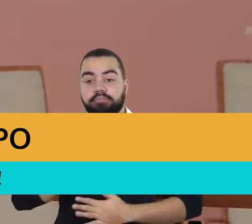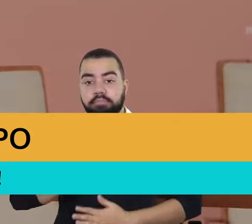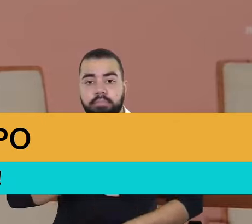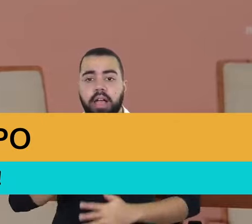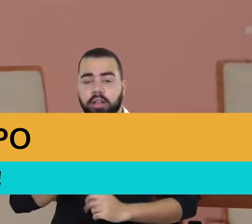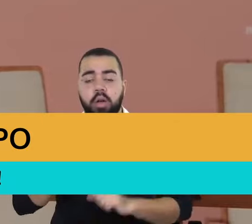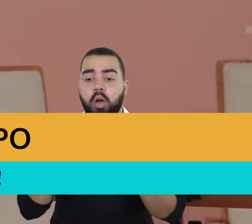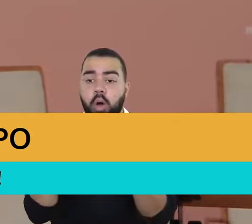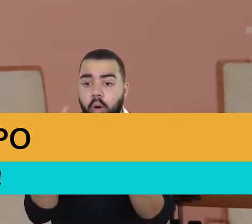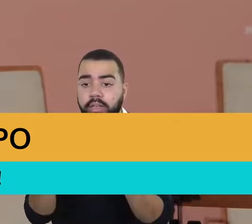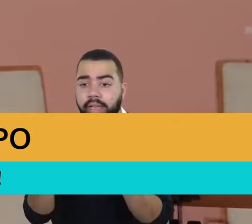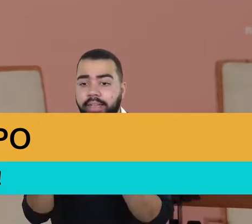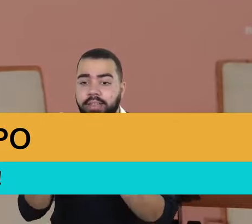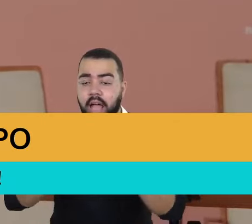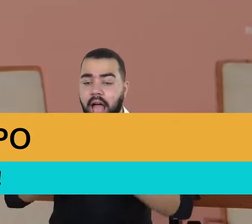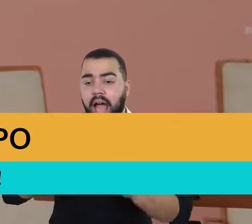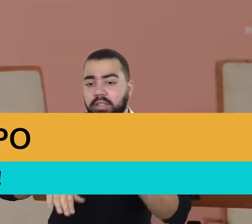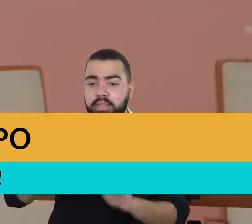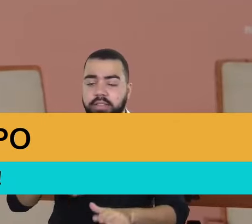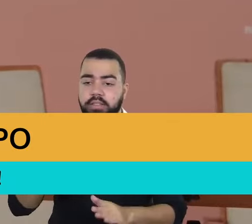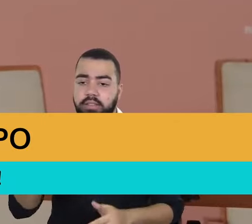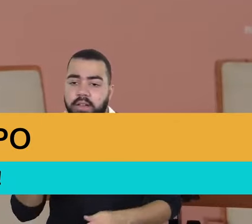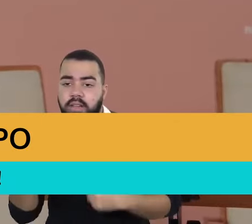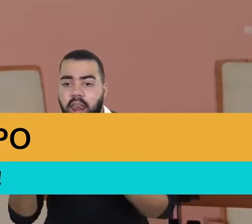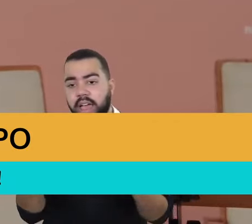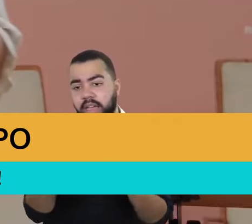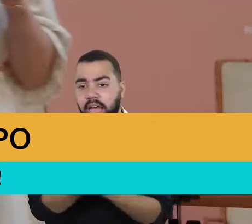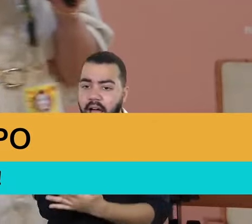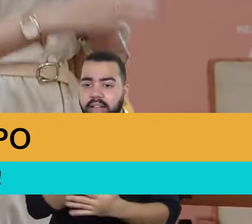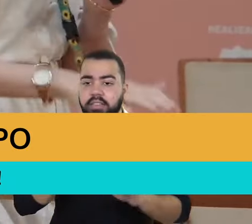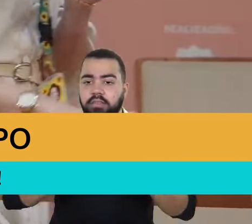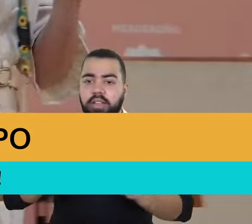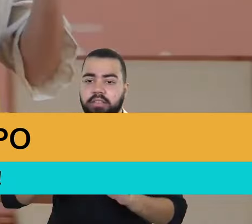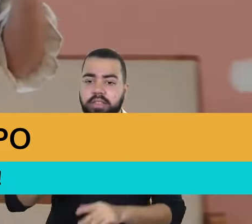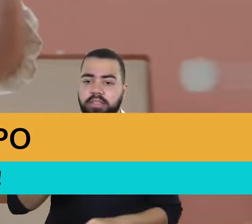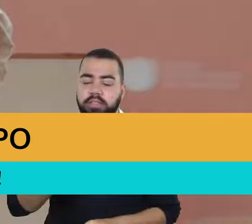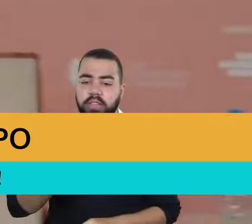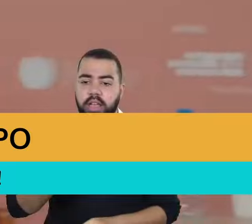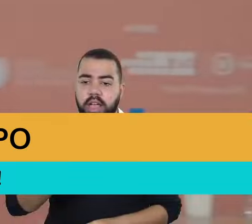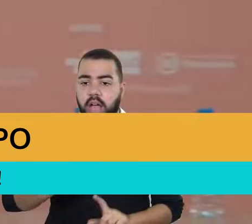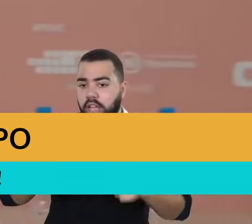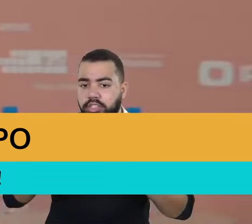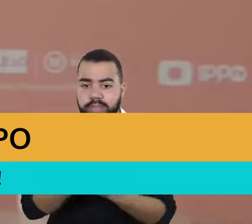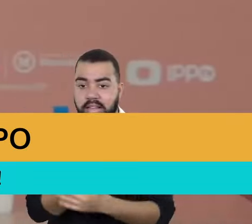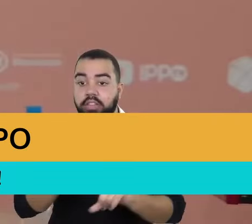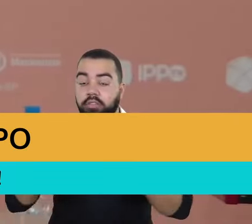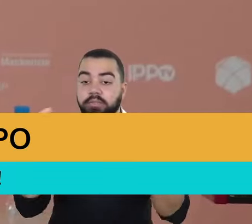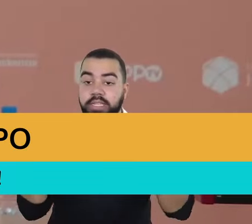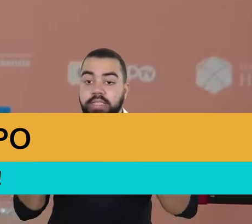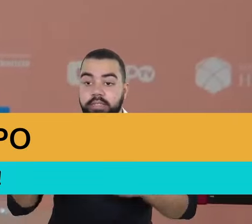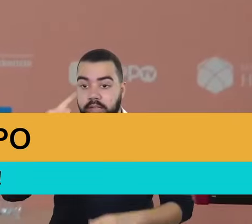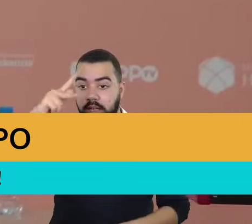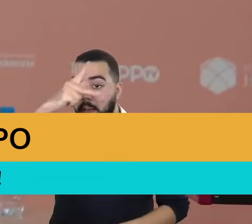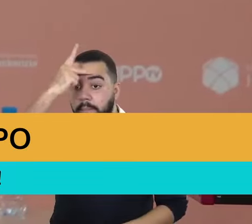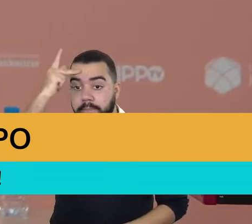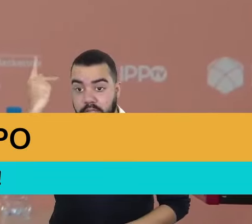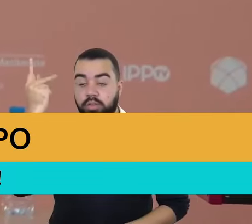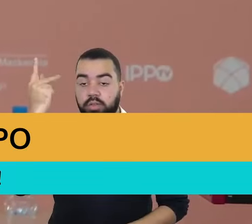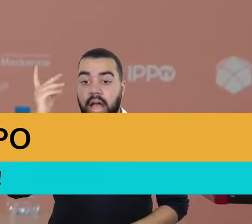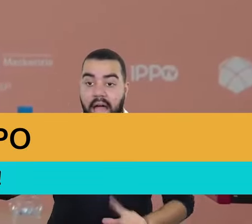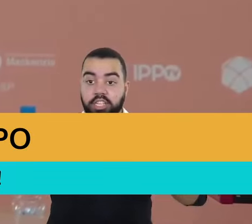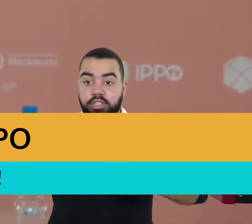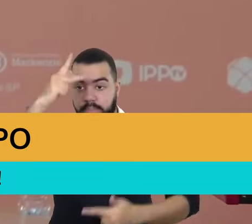Tudo bem se passar um risco. Está tudo bem. A gente só precisa ser humano e acolher como humano.